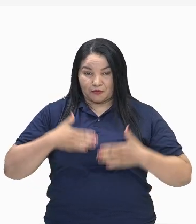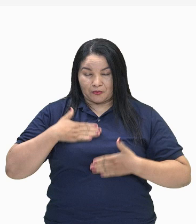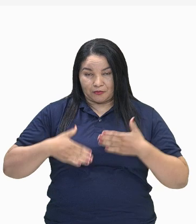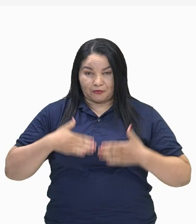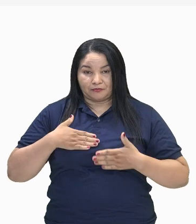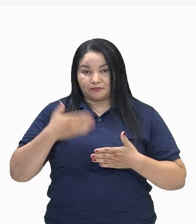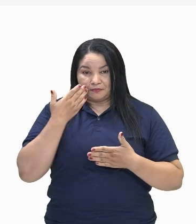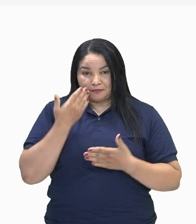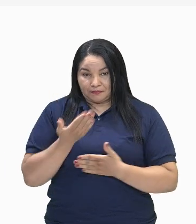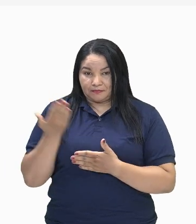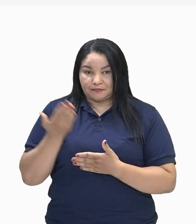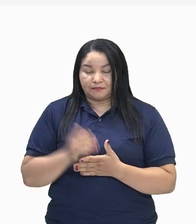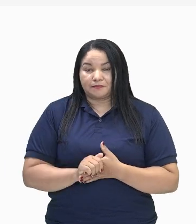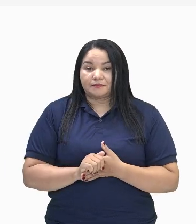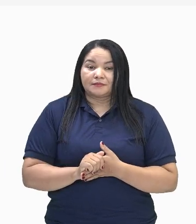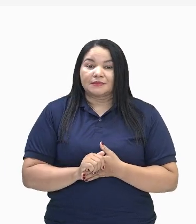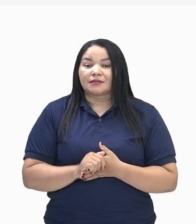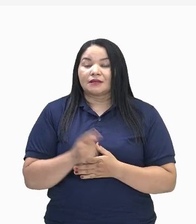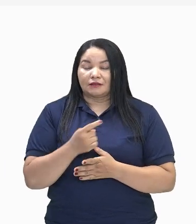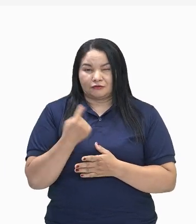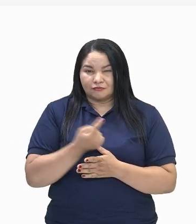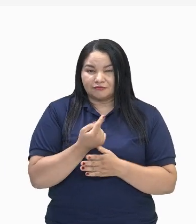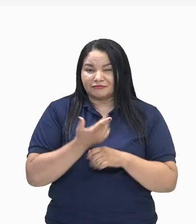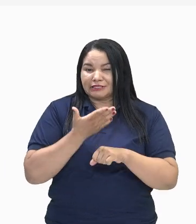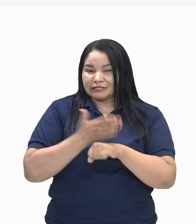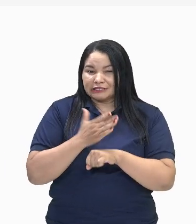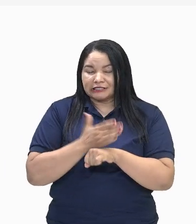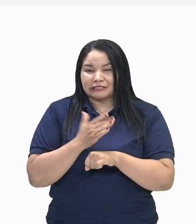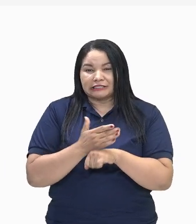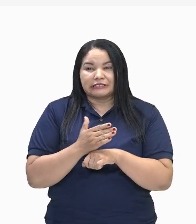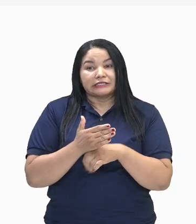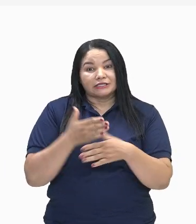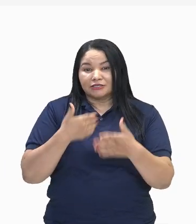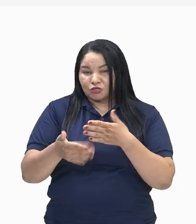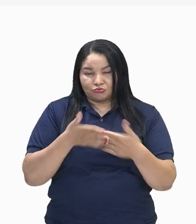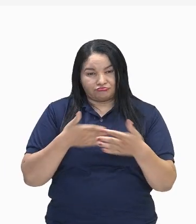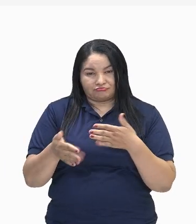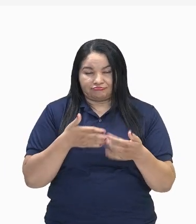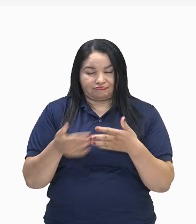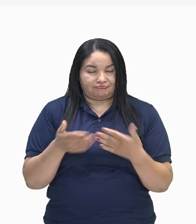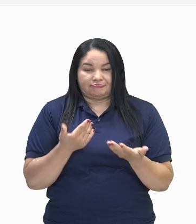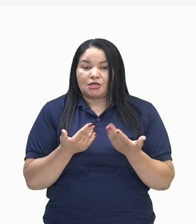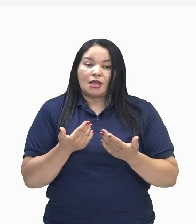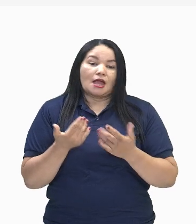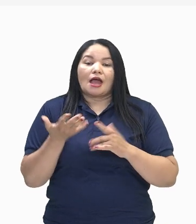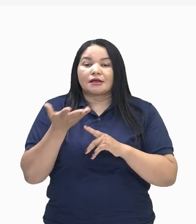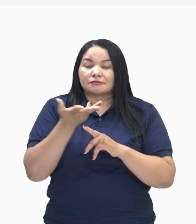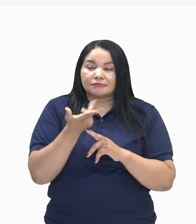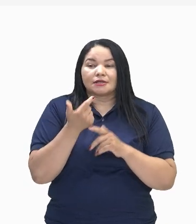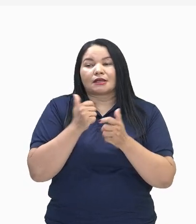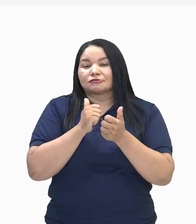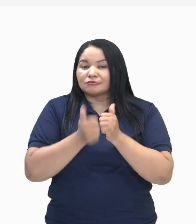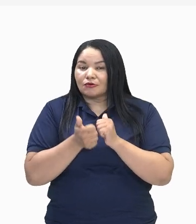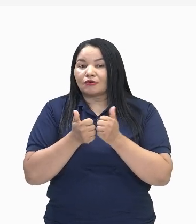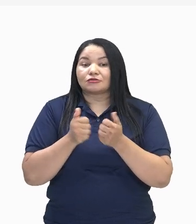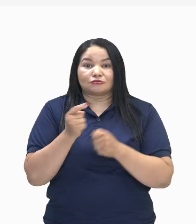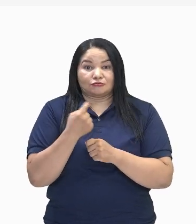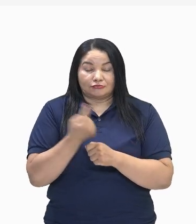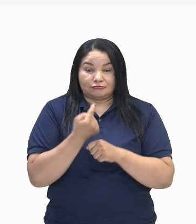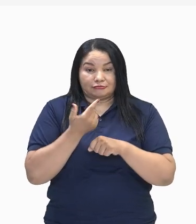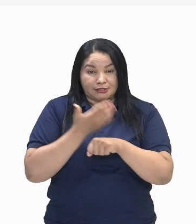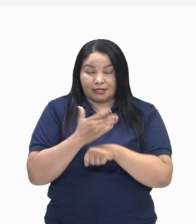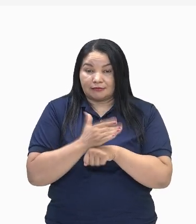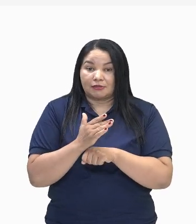gente sabe que quando a gente, né, vai fazer aí qualquer atividade física, nós vamos adquirir, né,